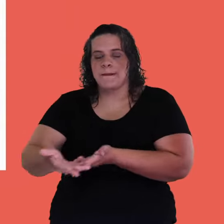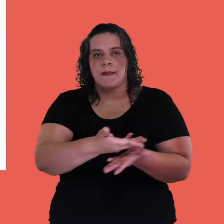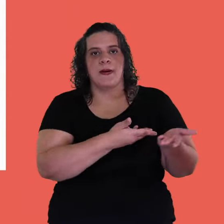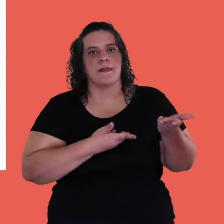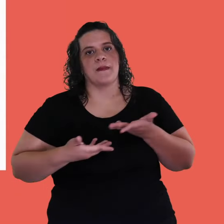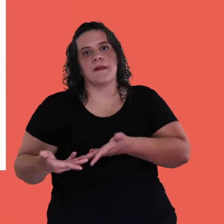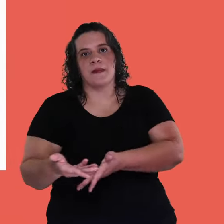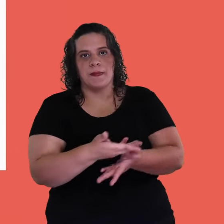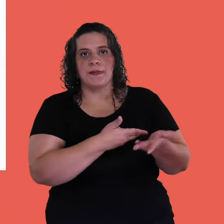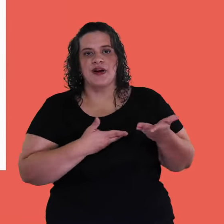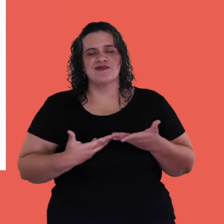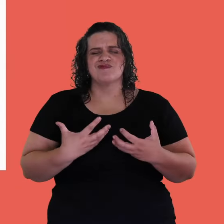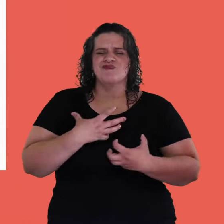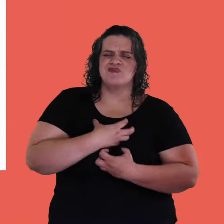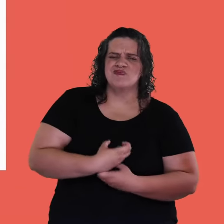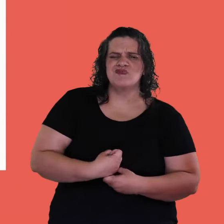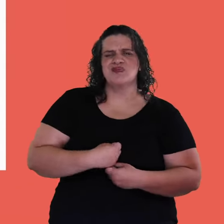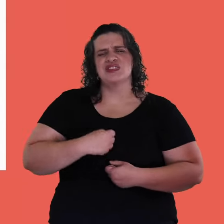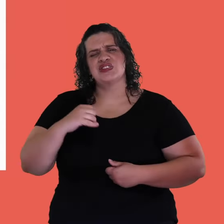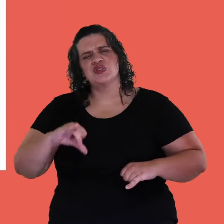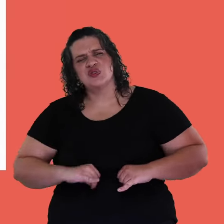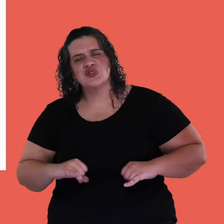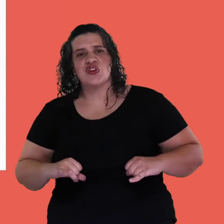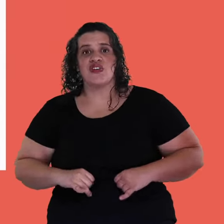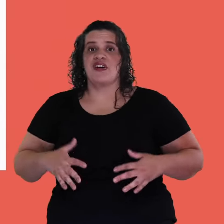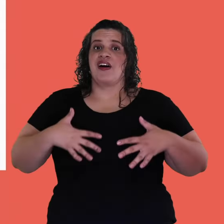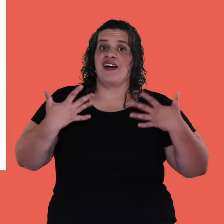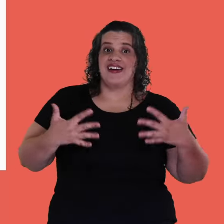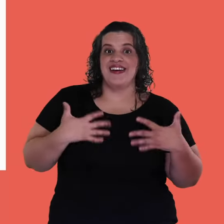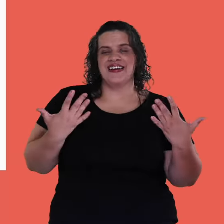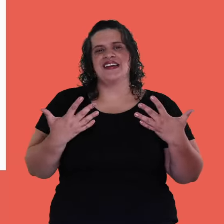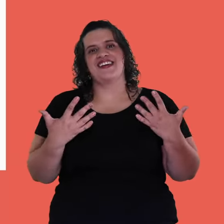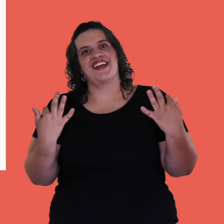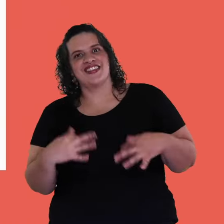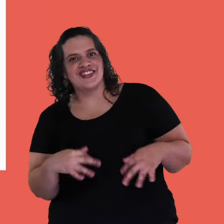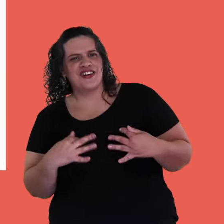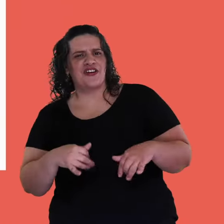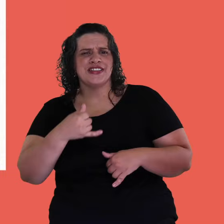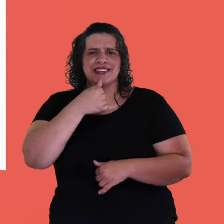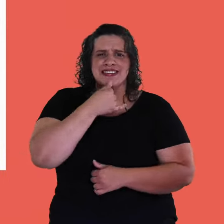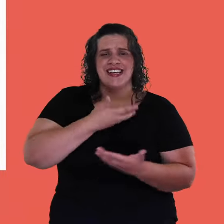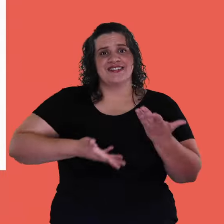precisa ter pares para dividir as frustrações, as conquistas, as alegrias, as dores, as